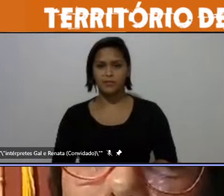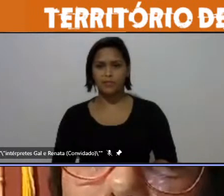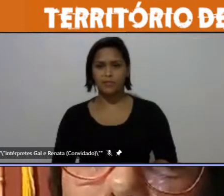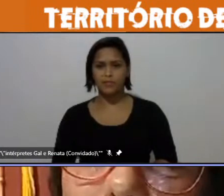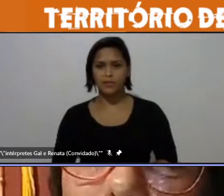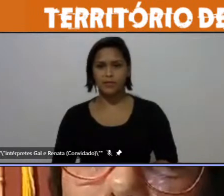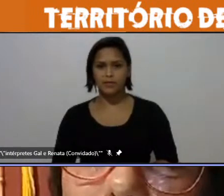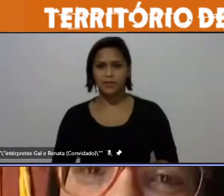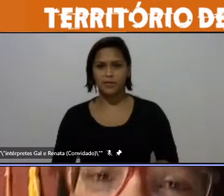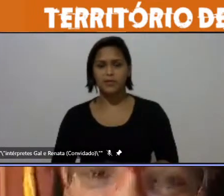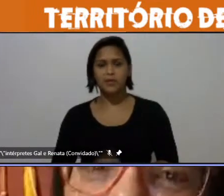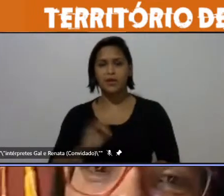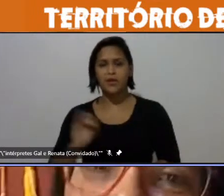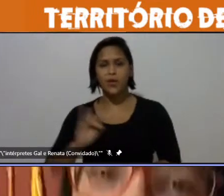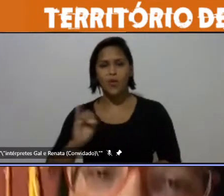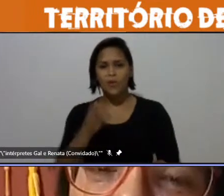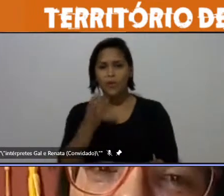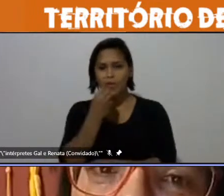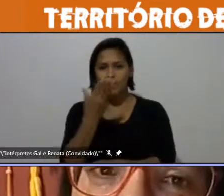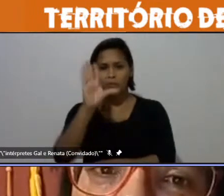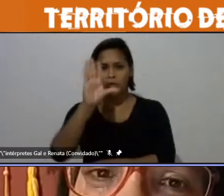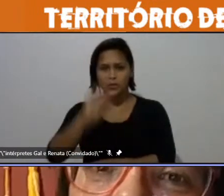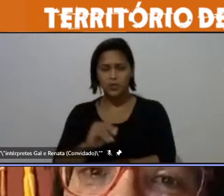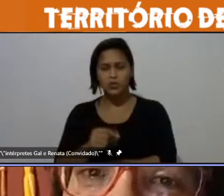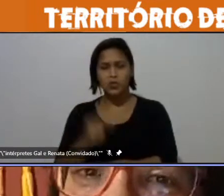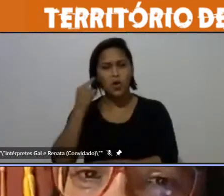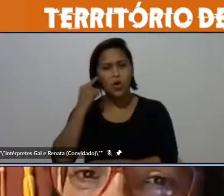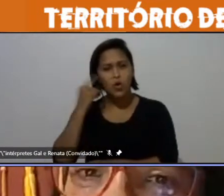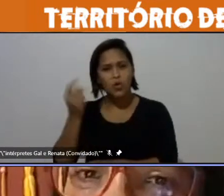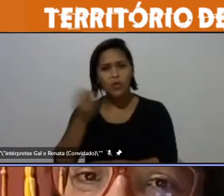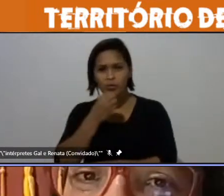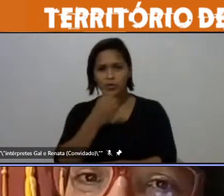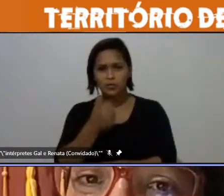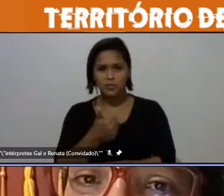Boa noite. Vocês estão me escutando bem?